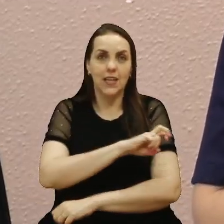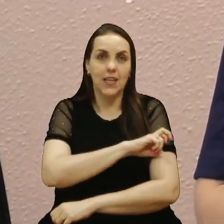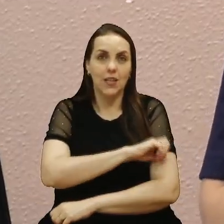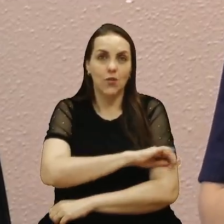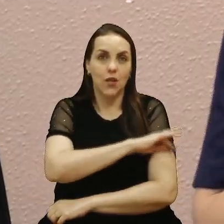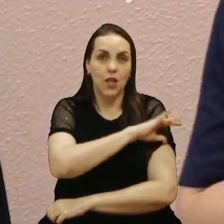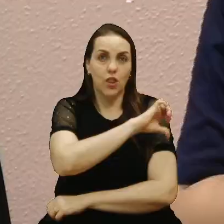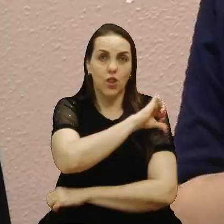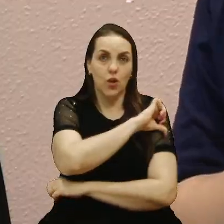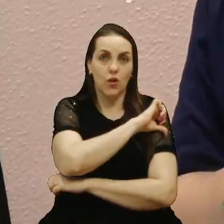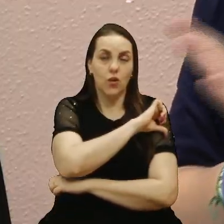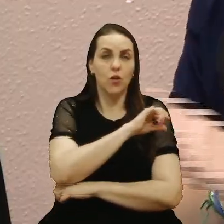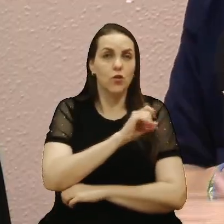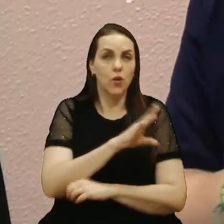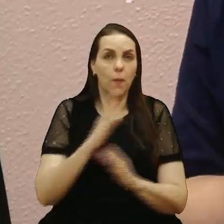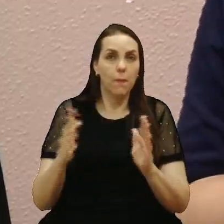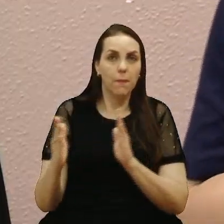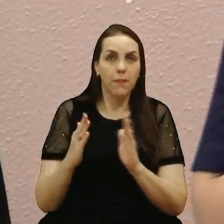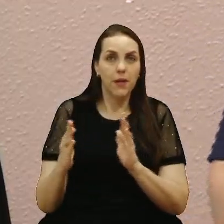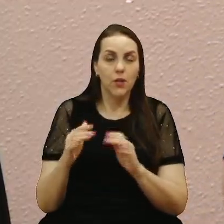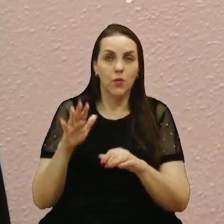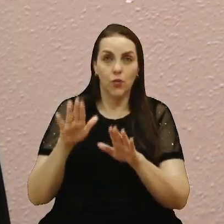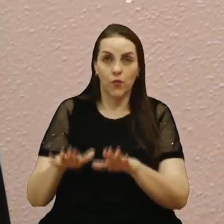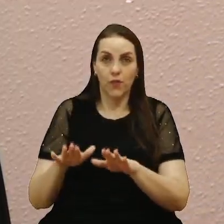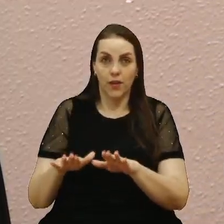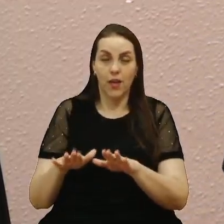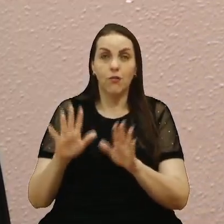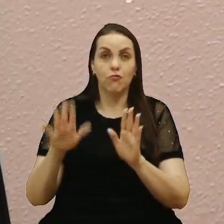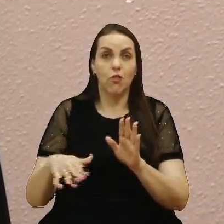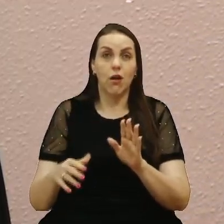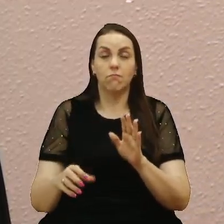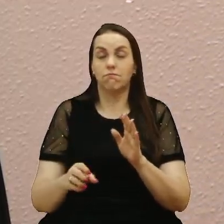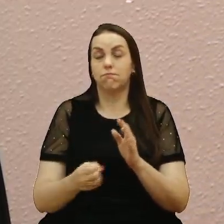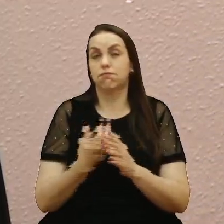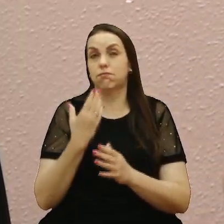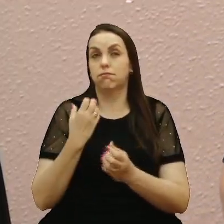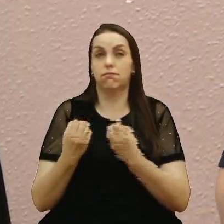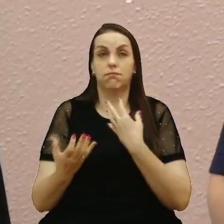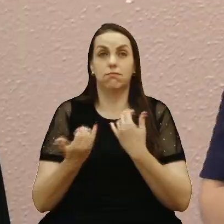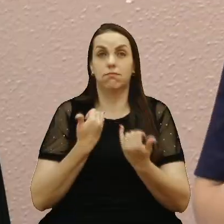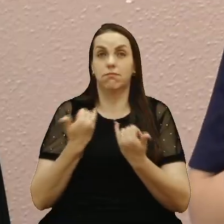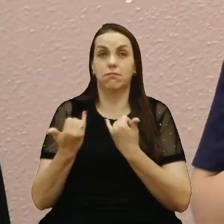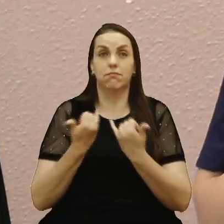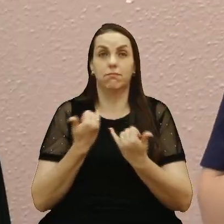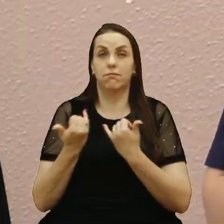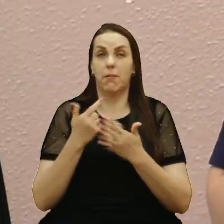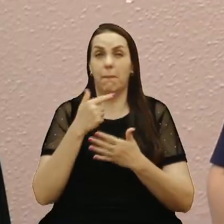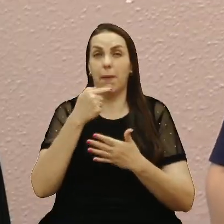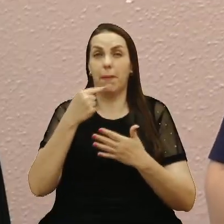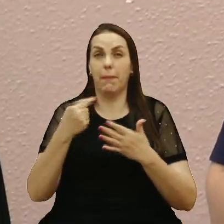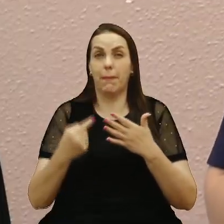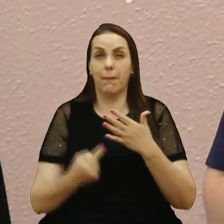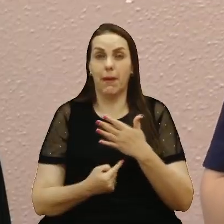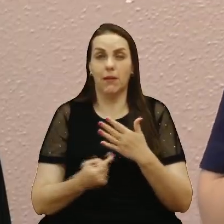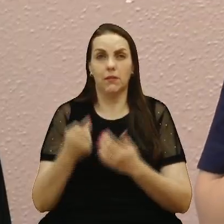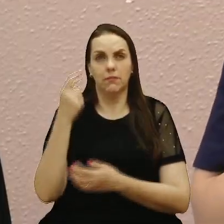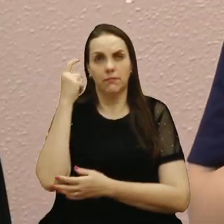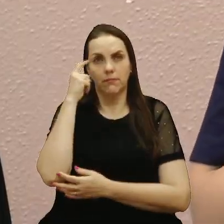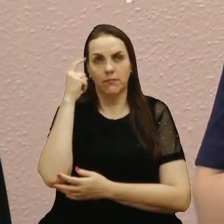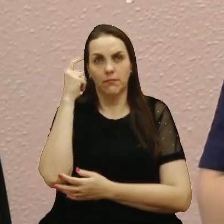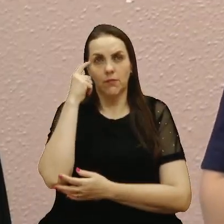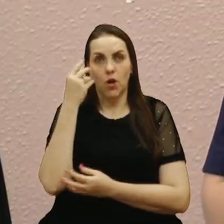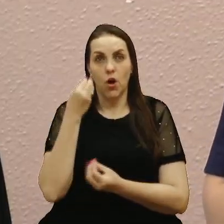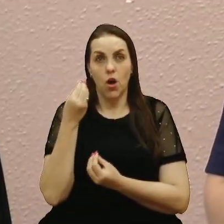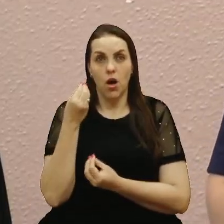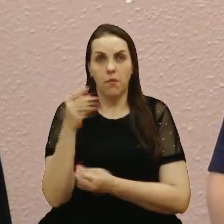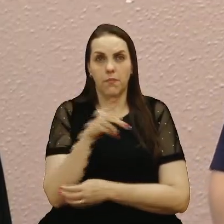anos. E só os períodos que eu fiquei lá, já apareceram questões de toda a ordem. E eu fico pensando para um professor